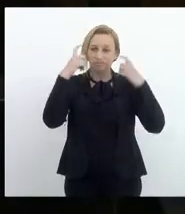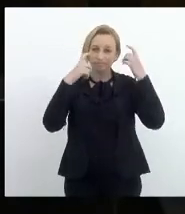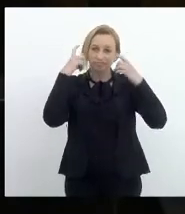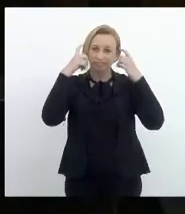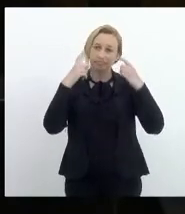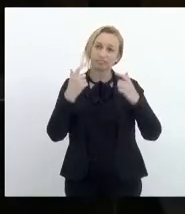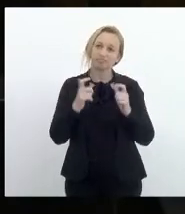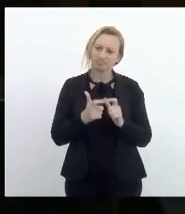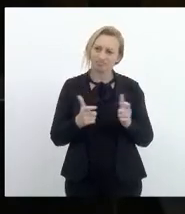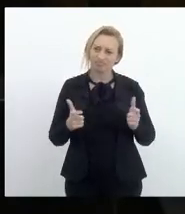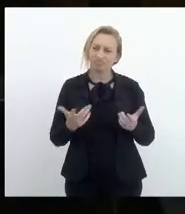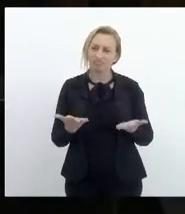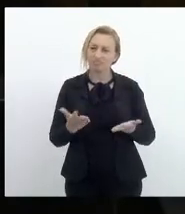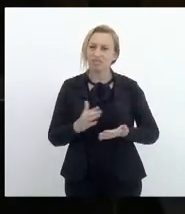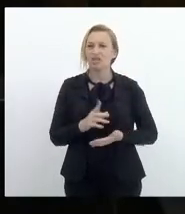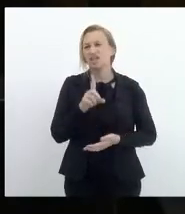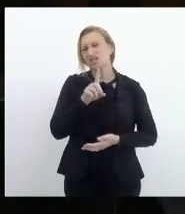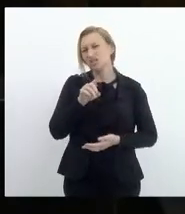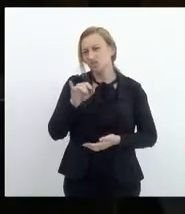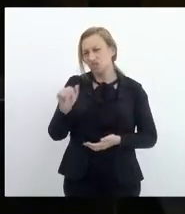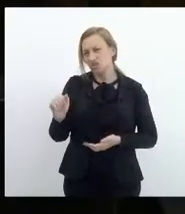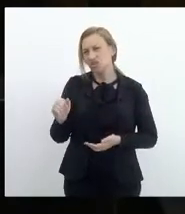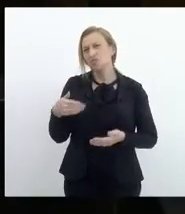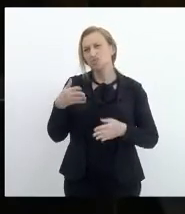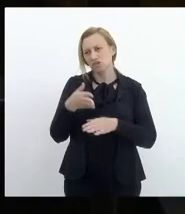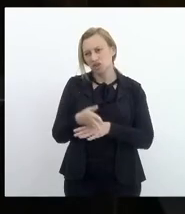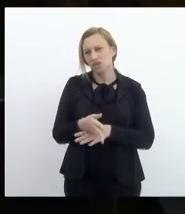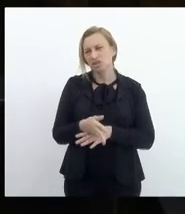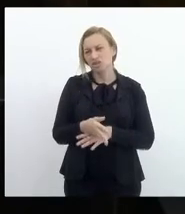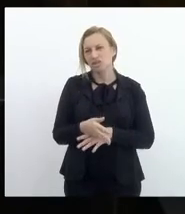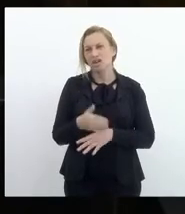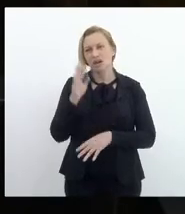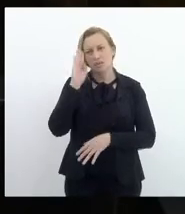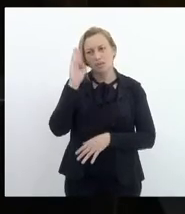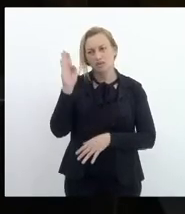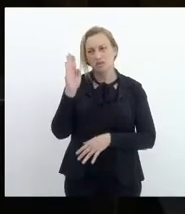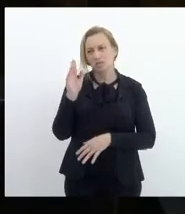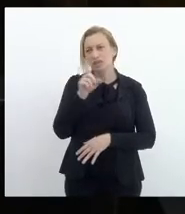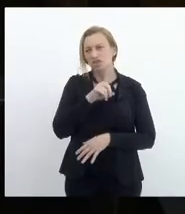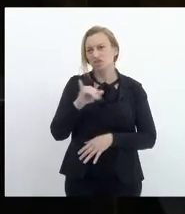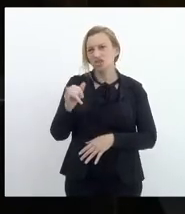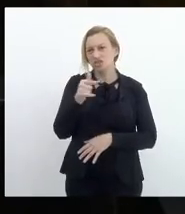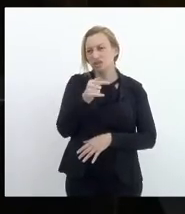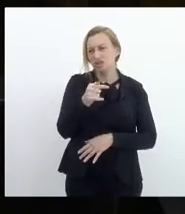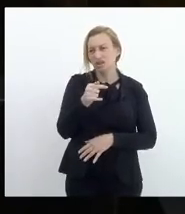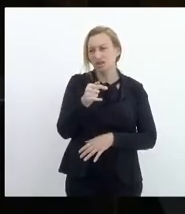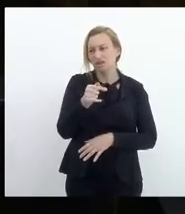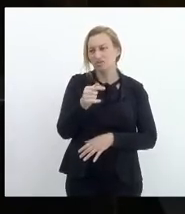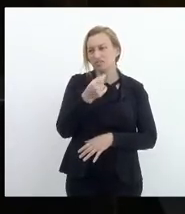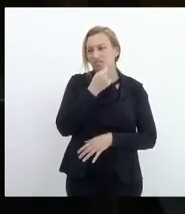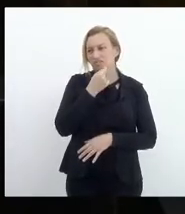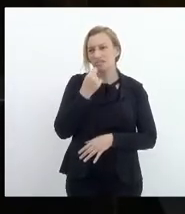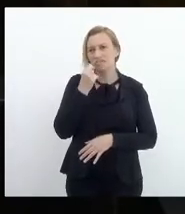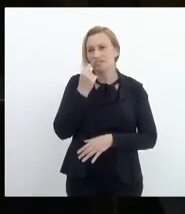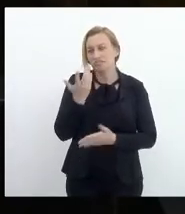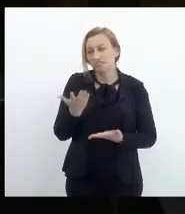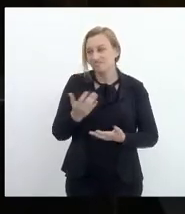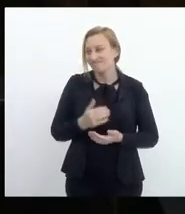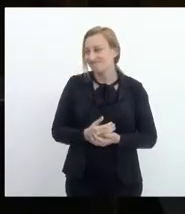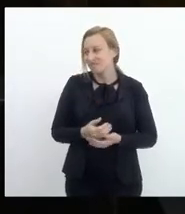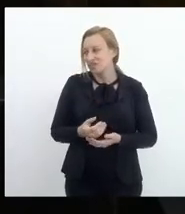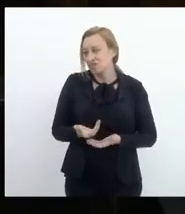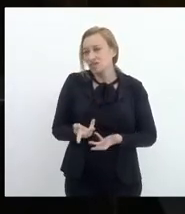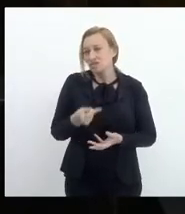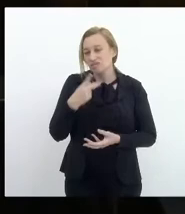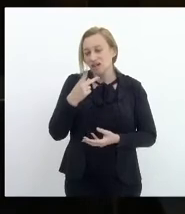grande com esses dias que estão chegando esse dia principalmente o dia de Sete de Setembro eu confesso que